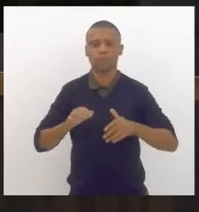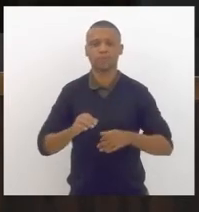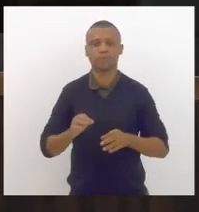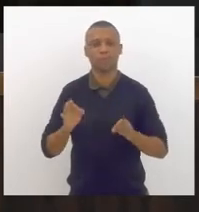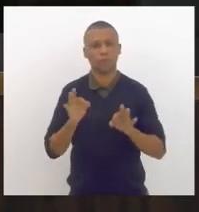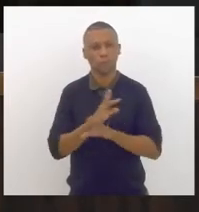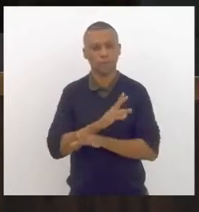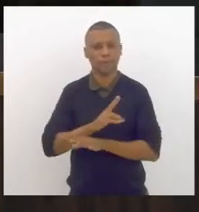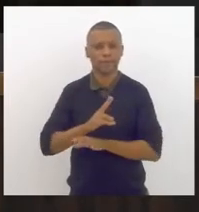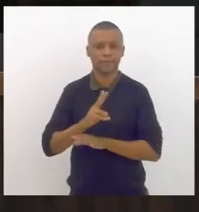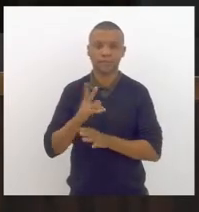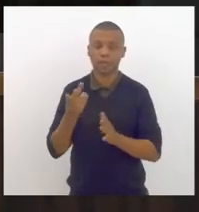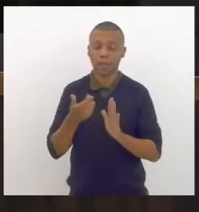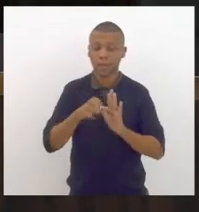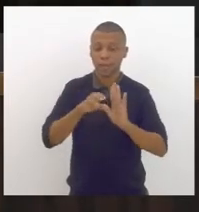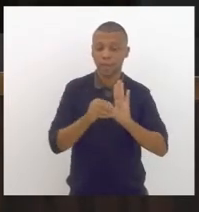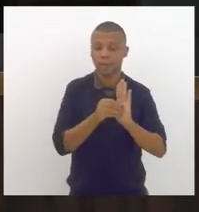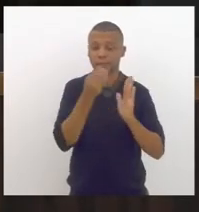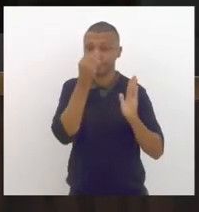permaneça a comissão, rejeitada a emenda.